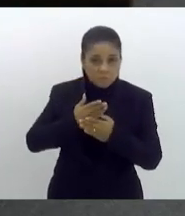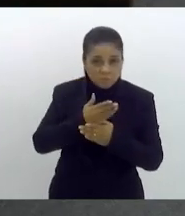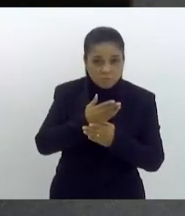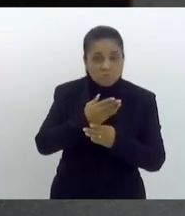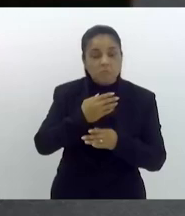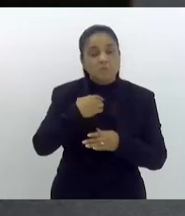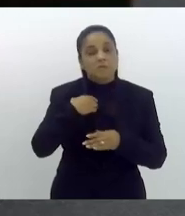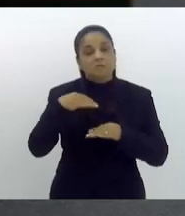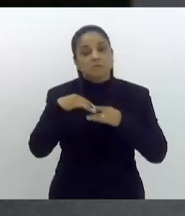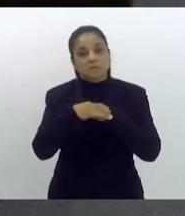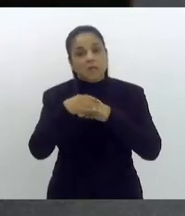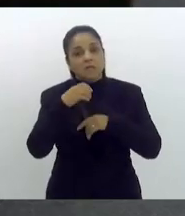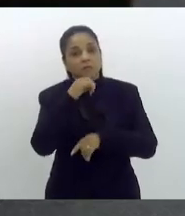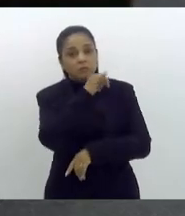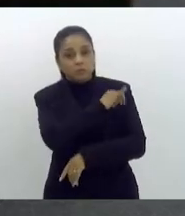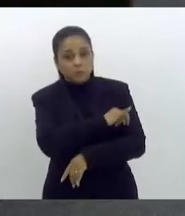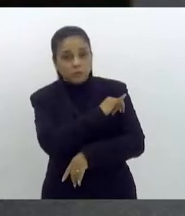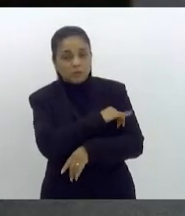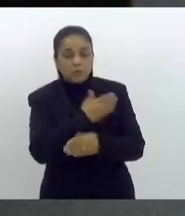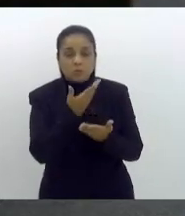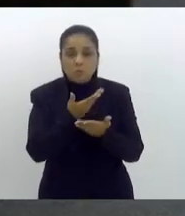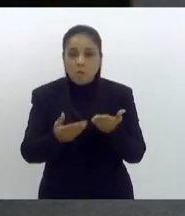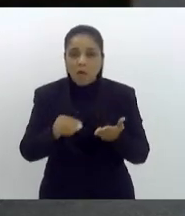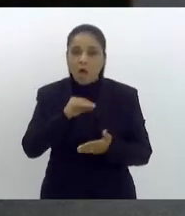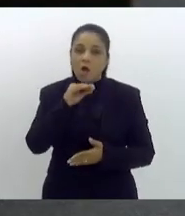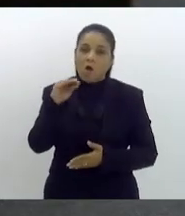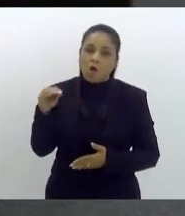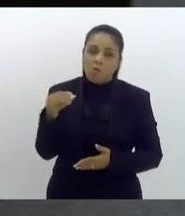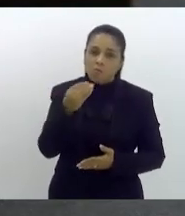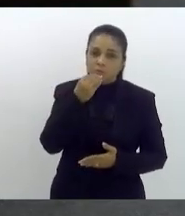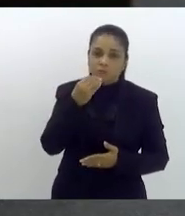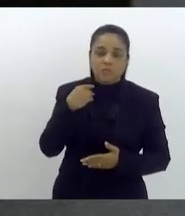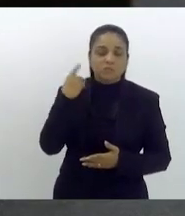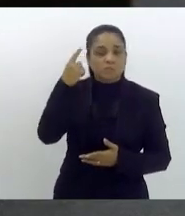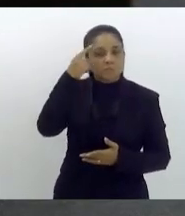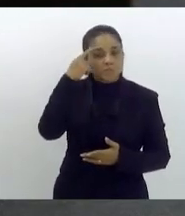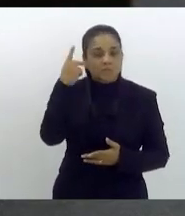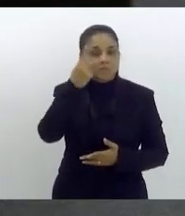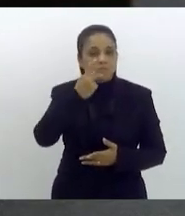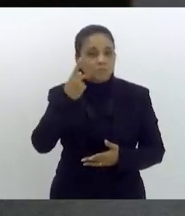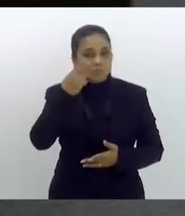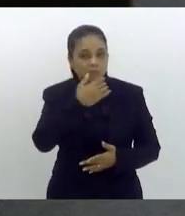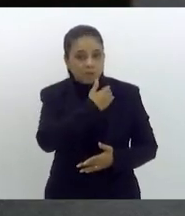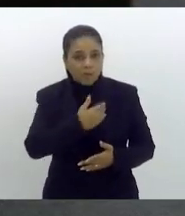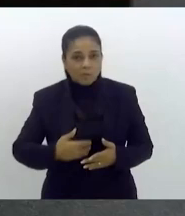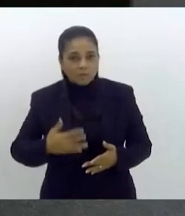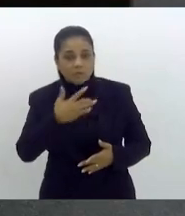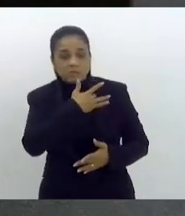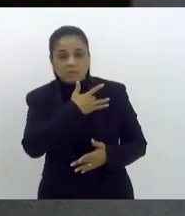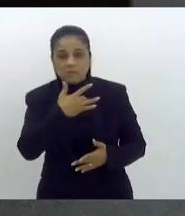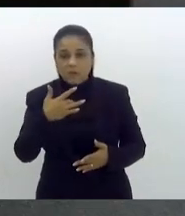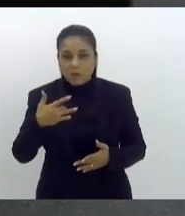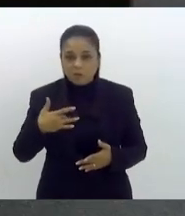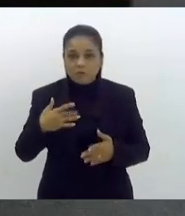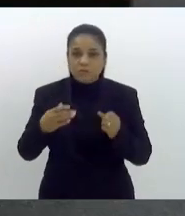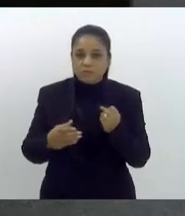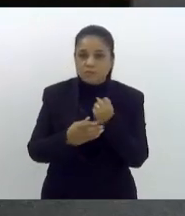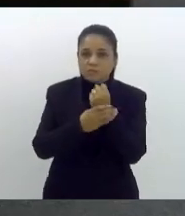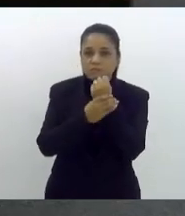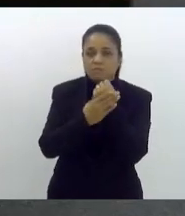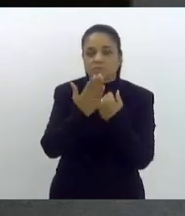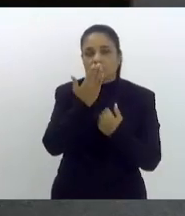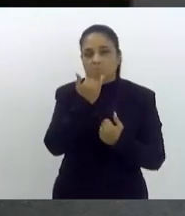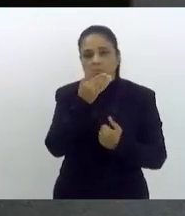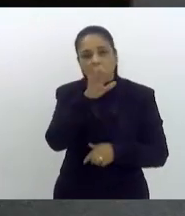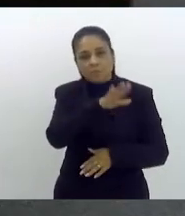Rio de Janeiro então a gente perde a oportunidade de pensar numa política pública de saúde e segurança alimentar para as